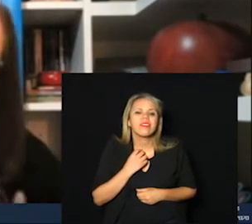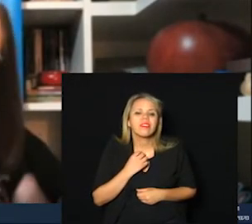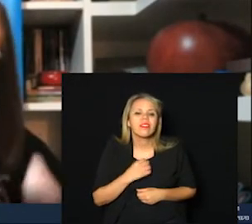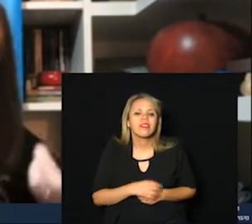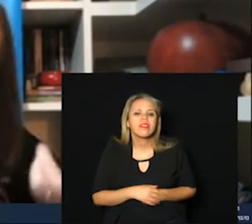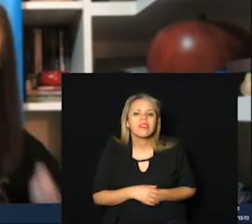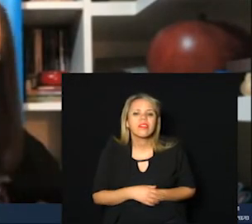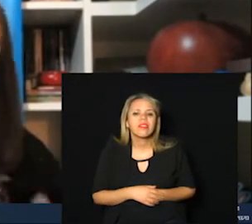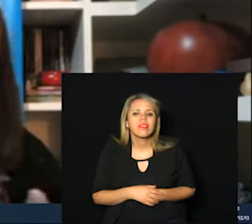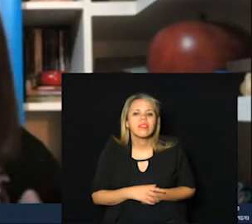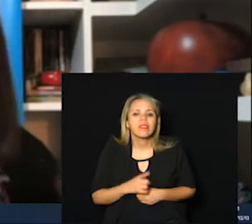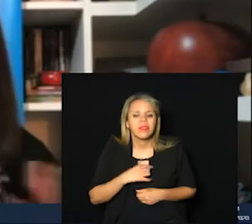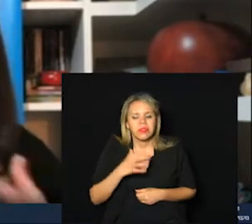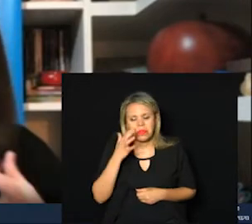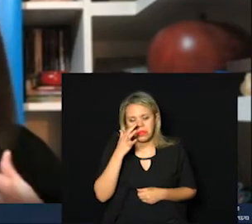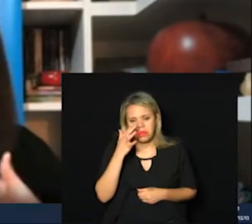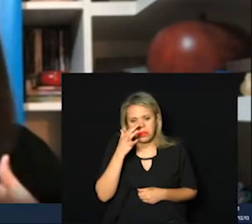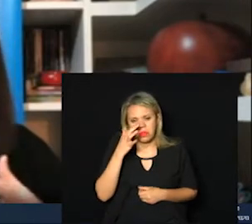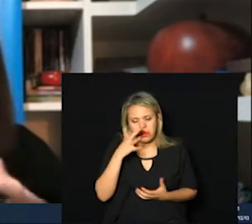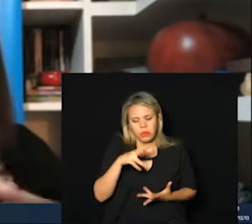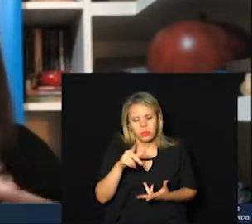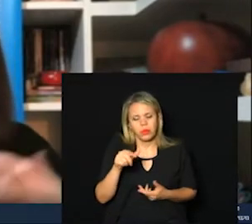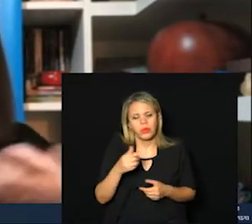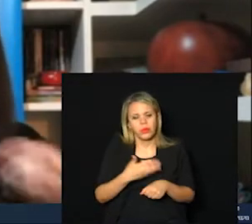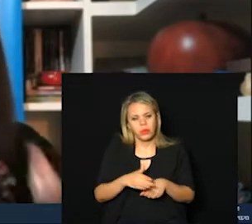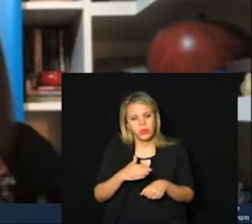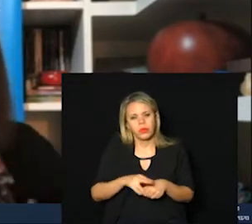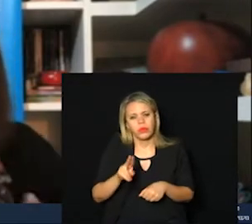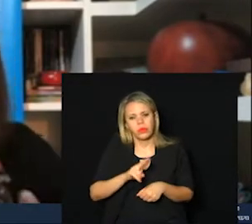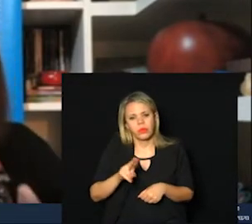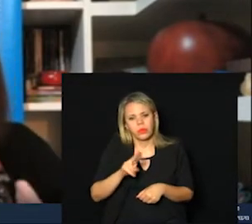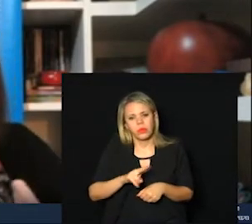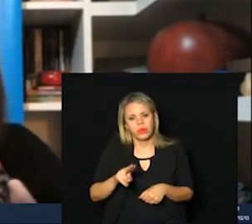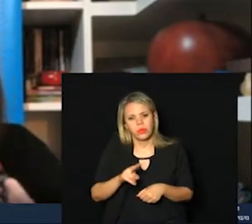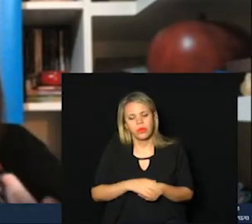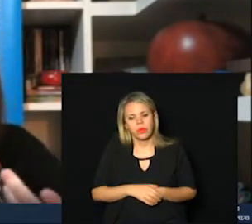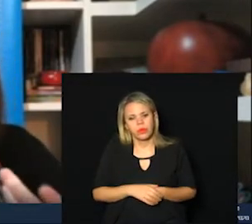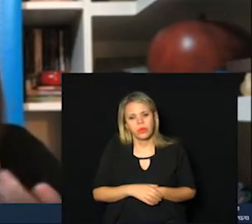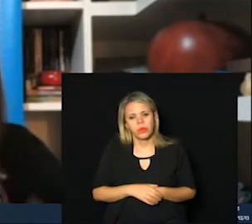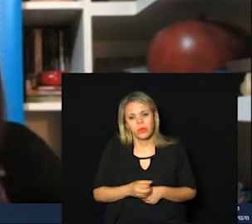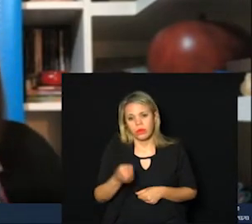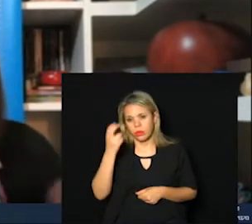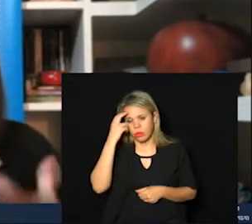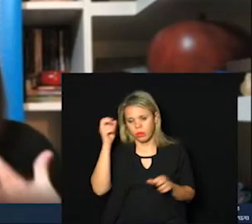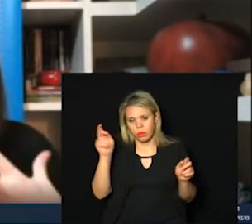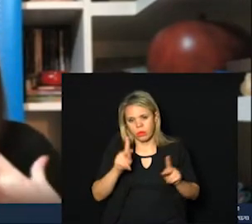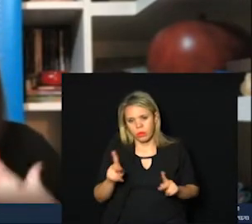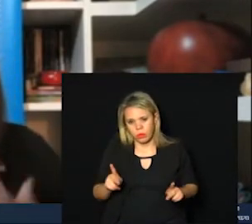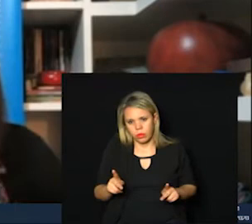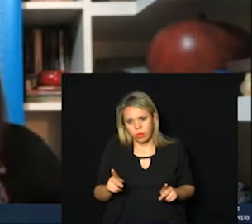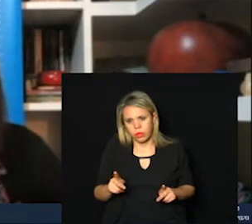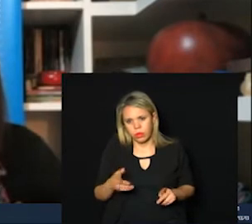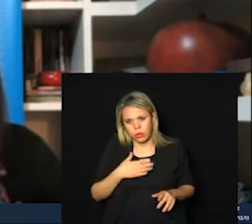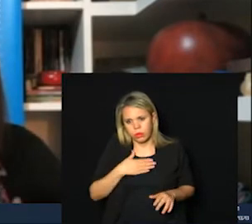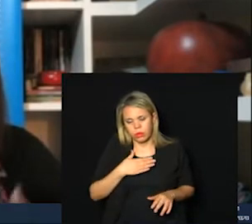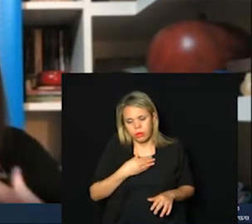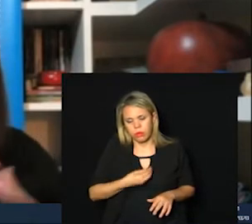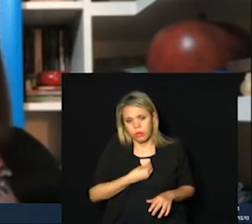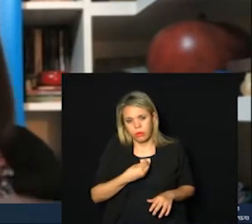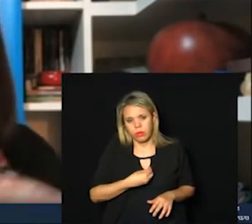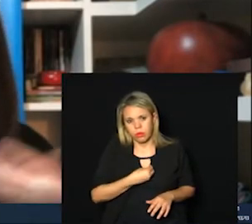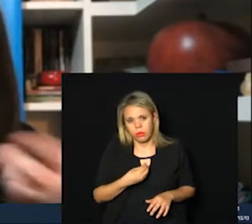universo fascinante que é exercitar os princípios da cultura de paz na minha própria vida,